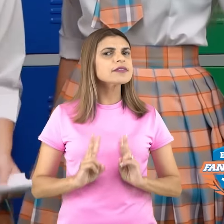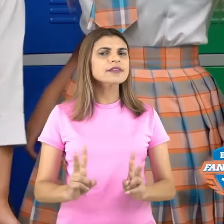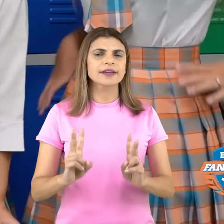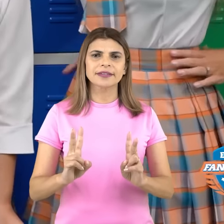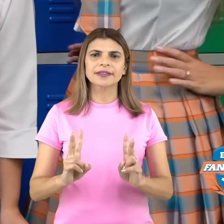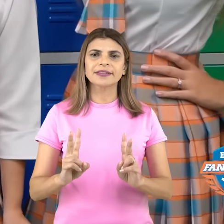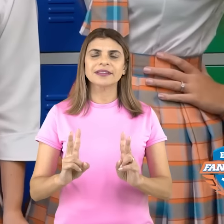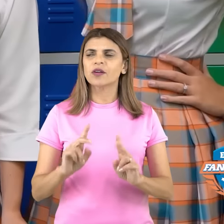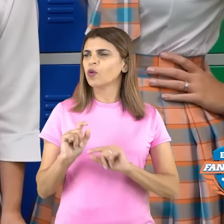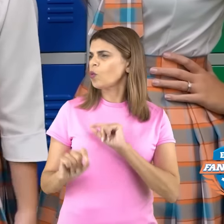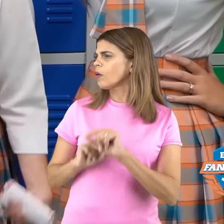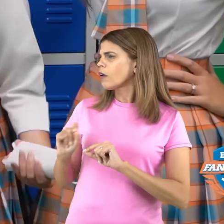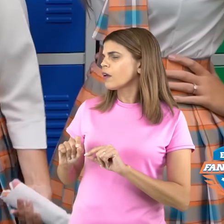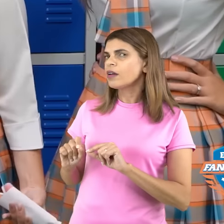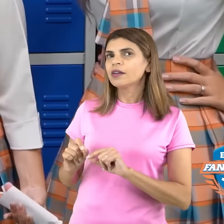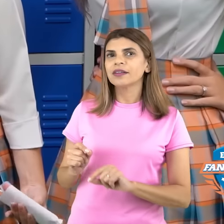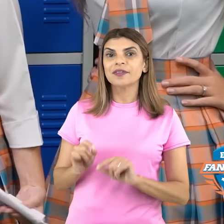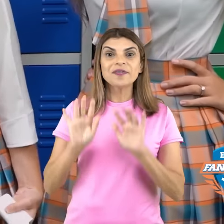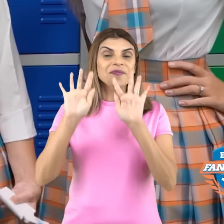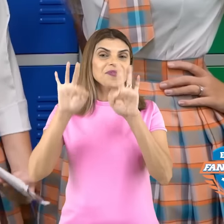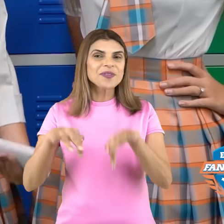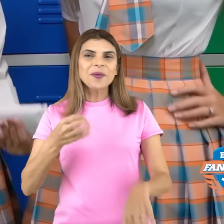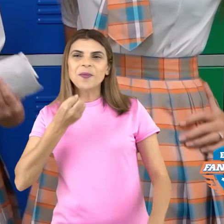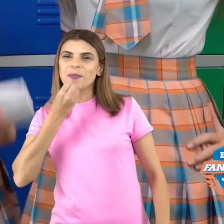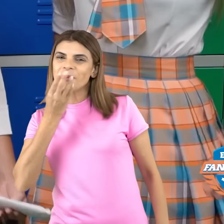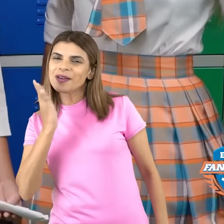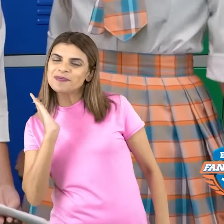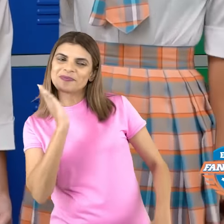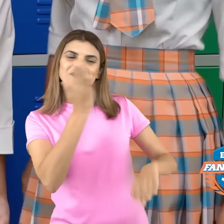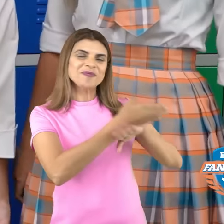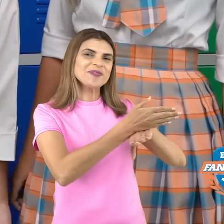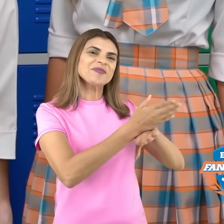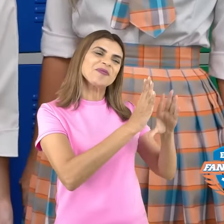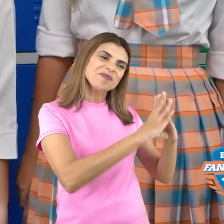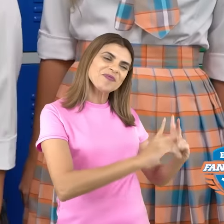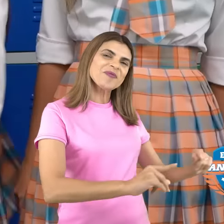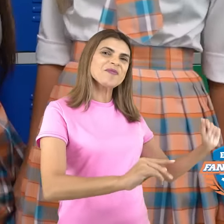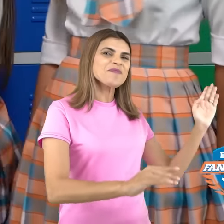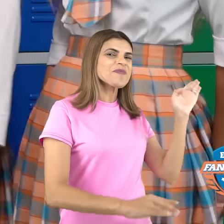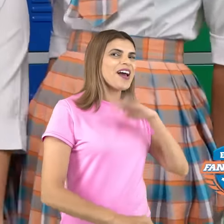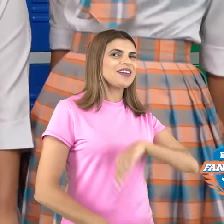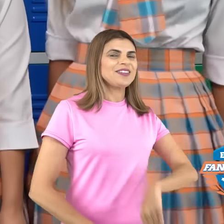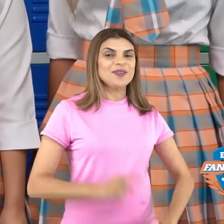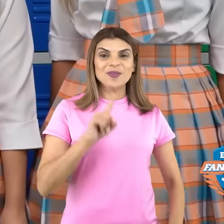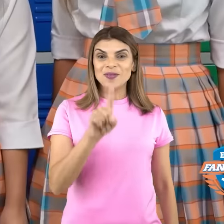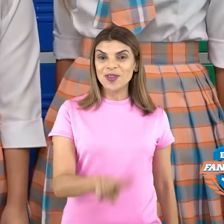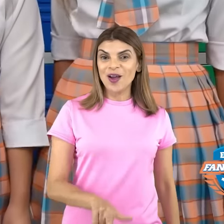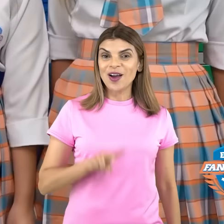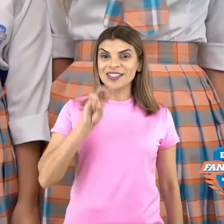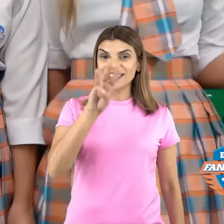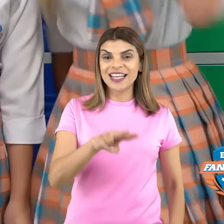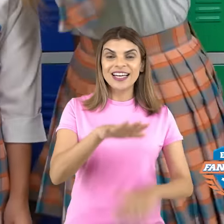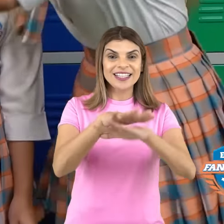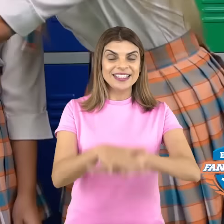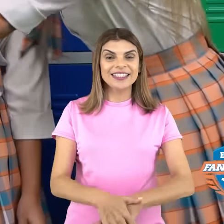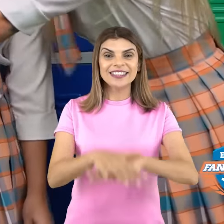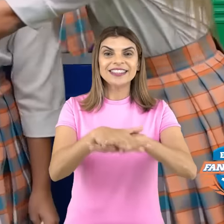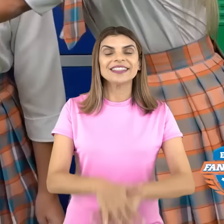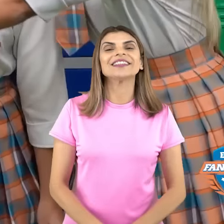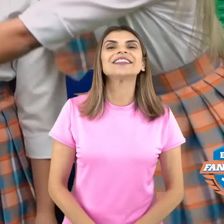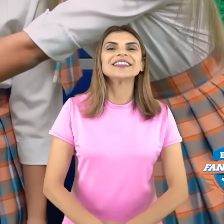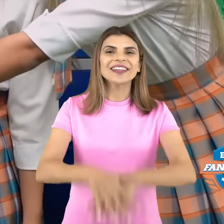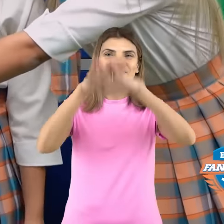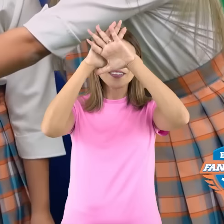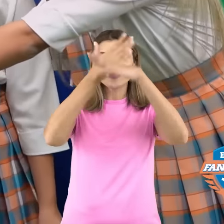falam. O quê? Que no final, o bem sempre vence o mal. Um, dois,